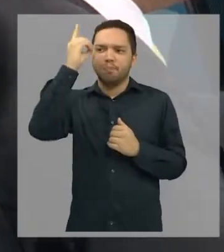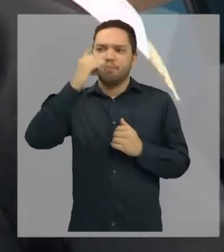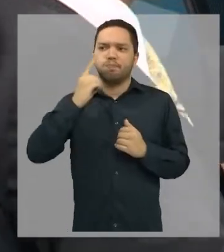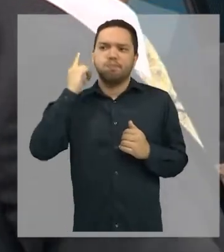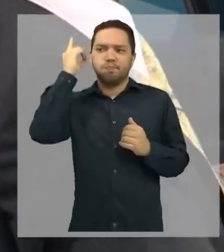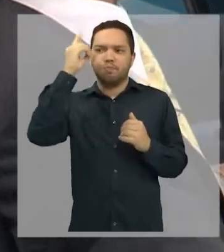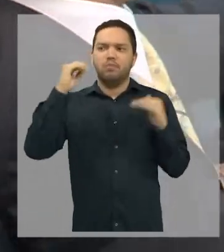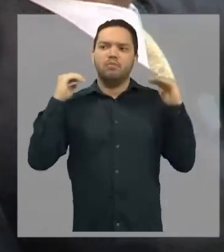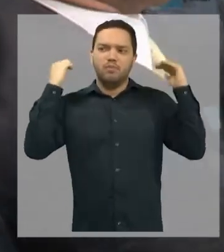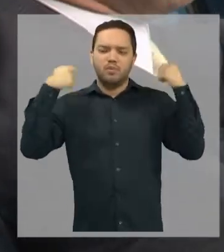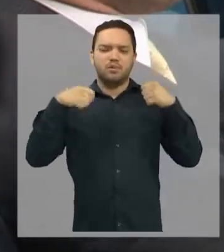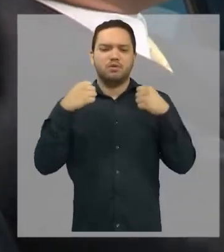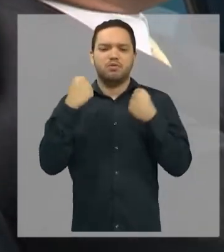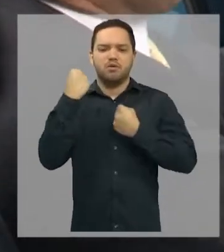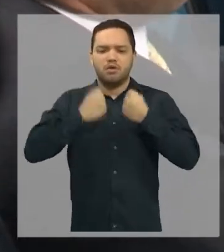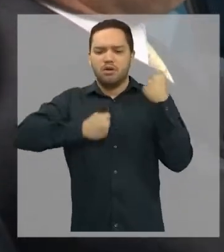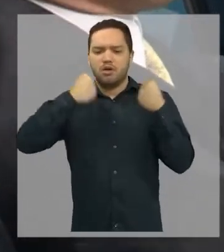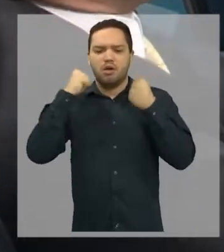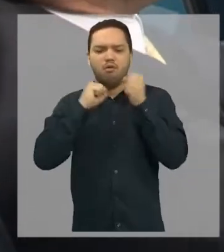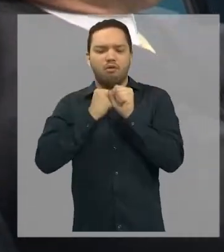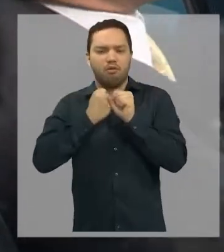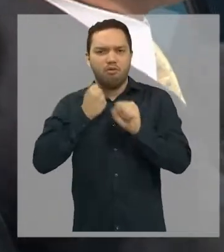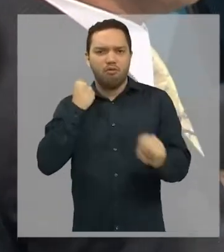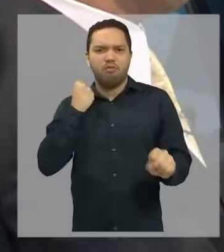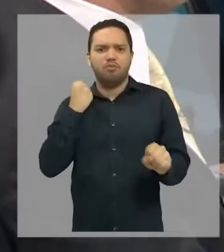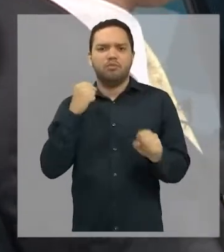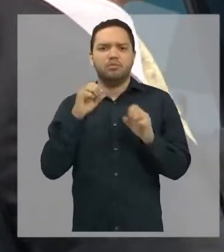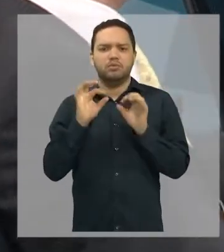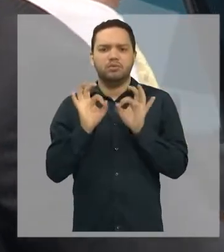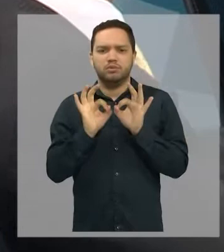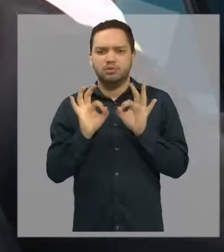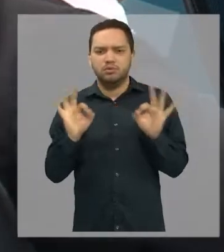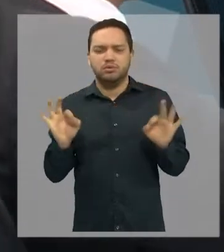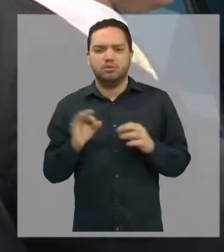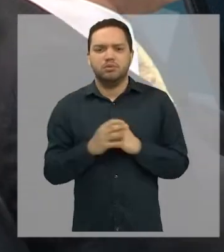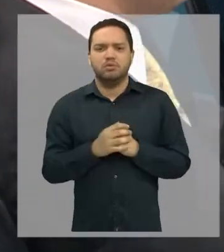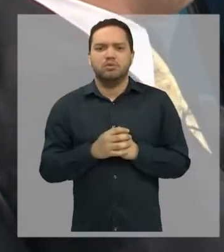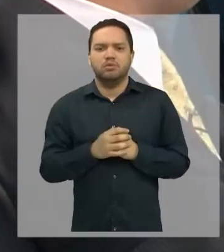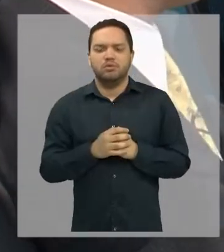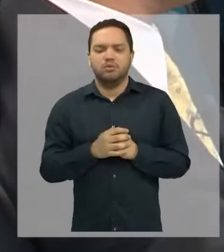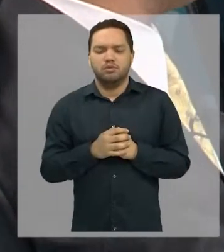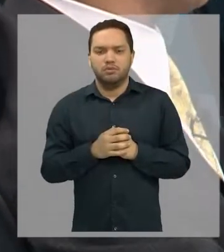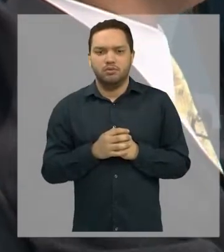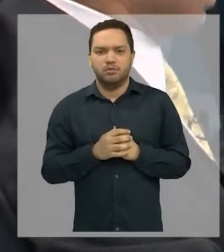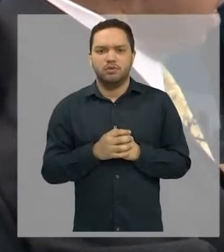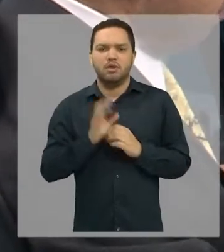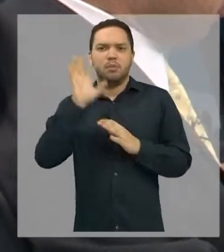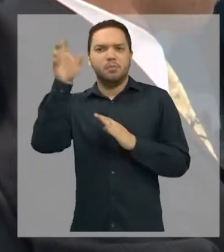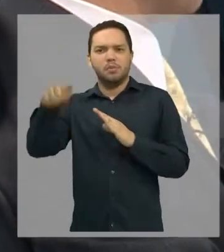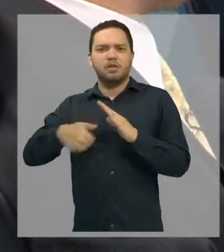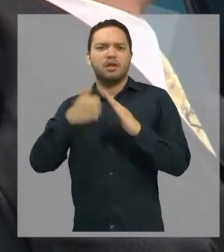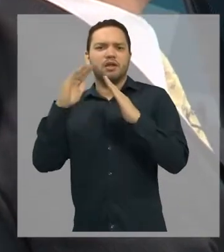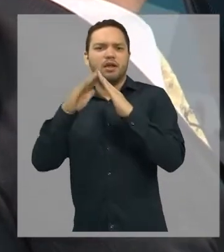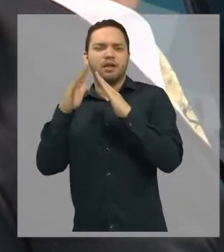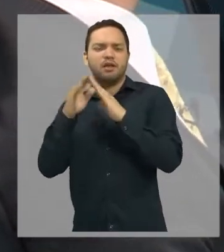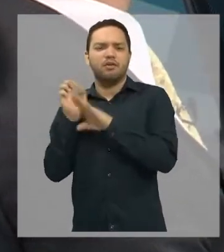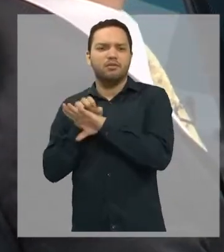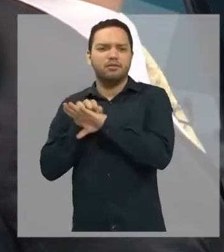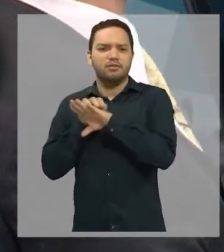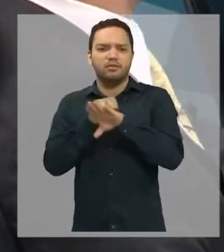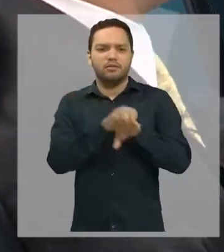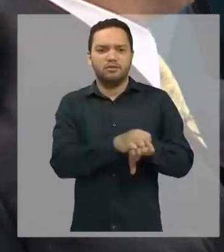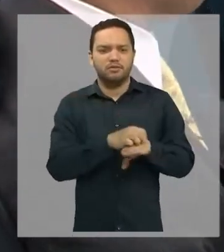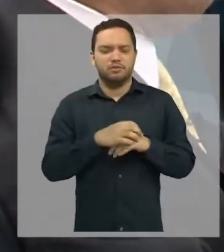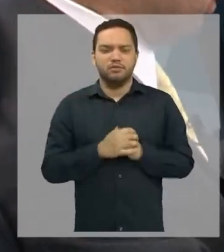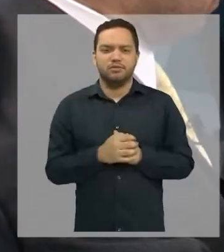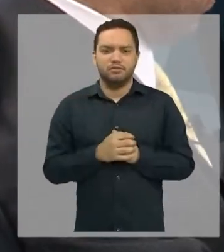tem que ter um carrão, não tem... Todo desembargador tem que ter um carro, o Estado tem que buscar a pessoa em casa. Você falou da ideia da